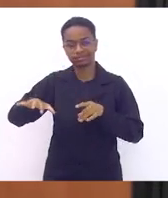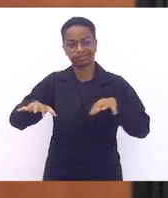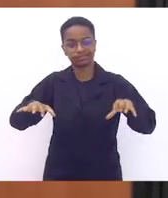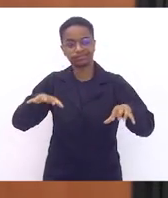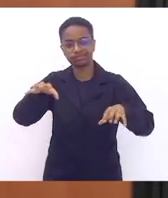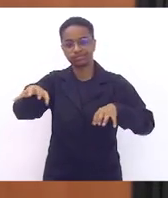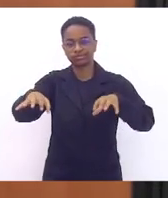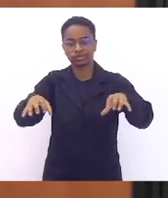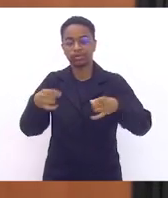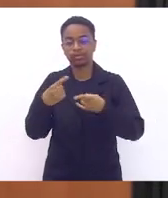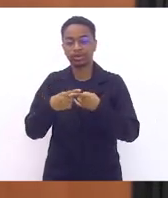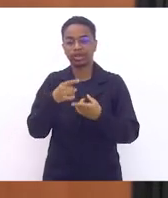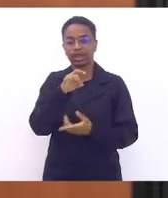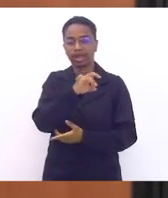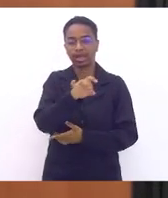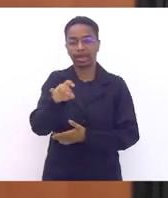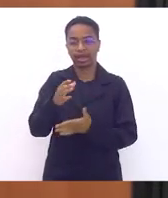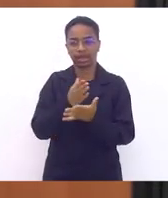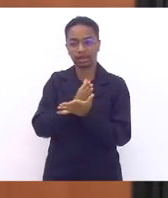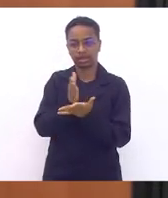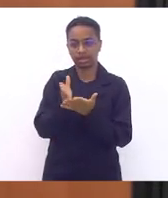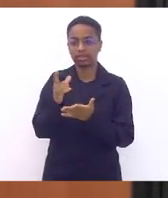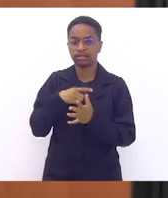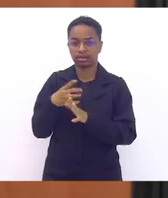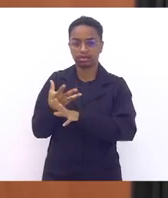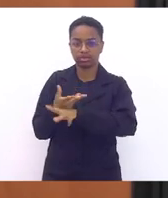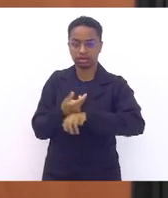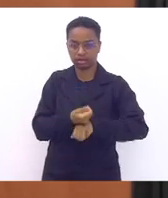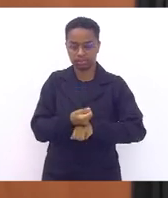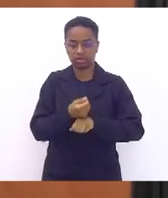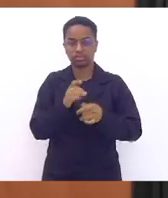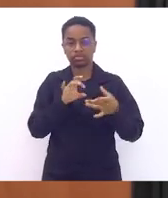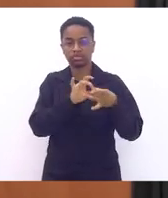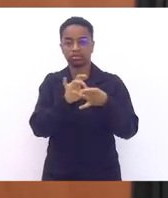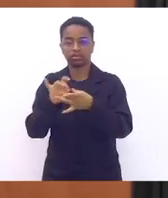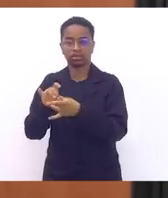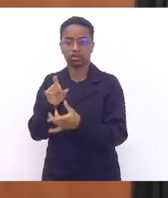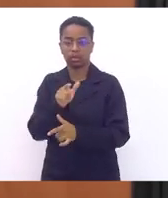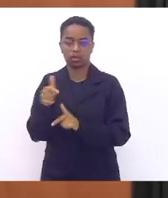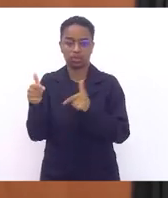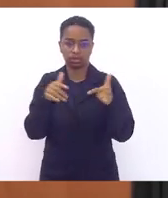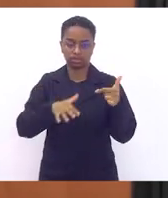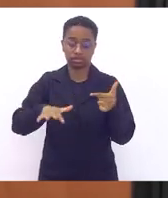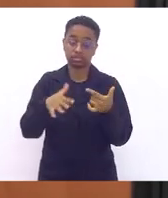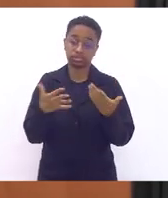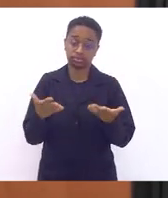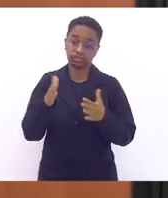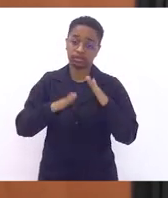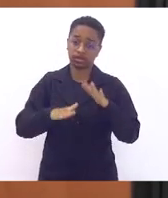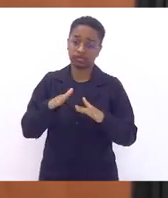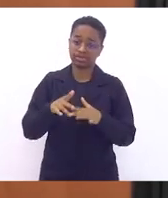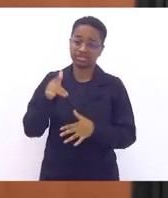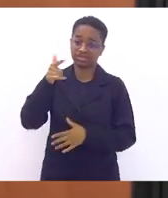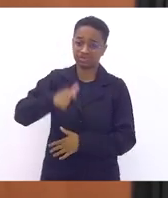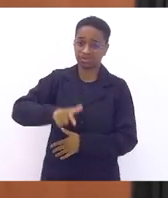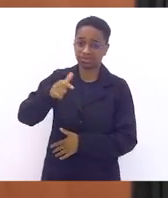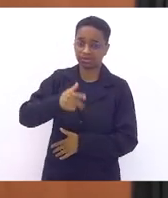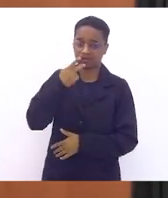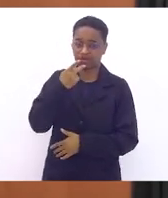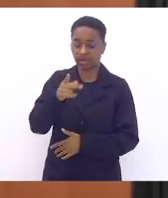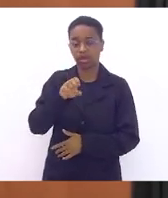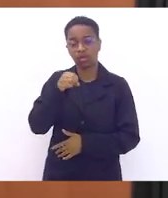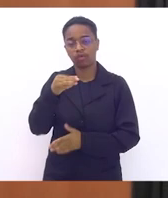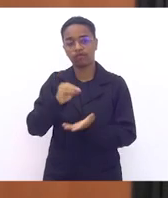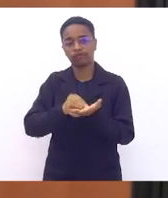eixo ele tem transversalidade com outros. Então, talvez a gente possa se repetir ou alguma coisa não aparecer